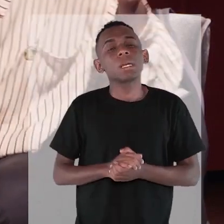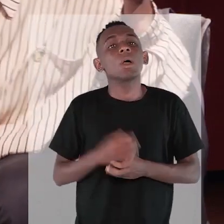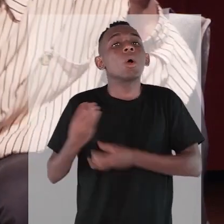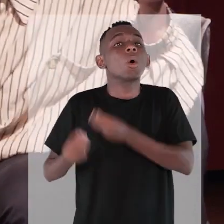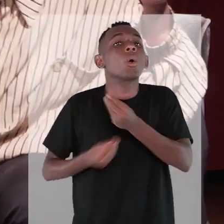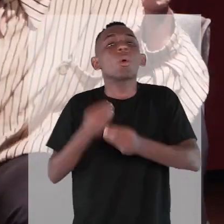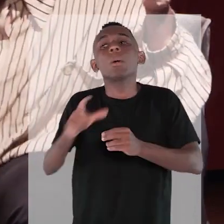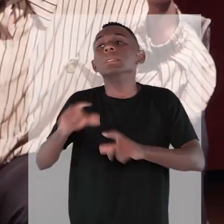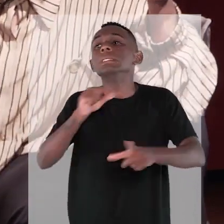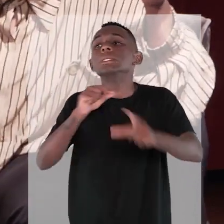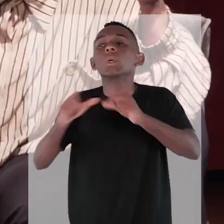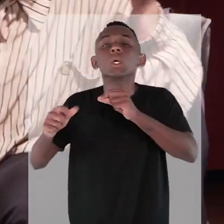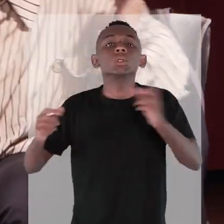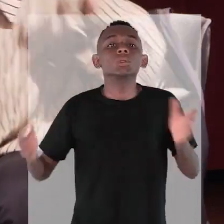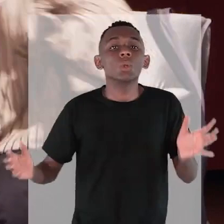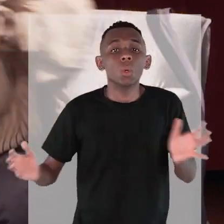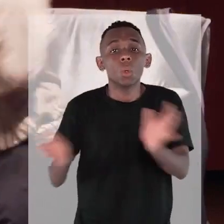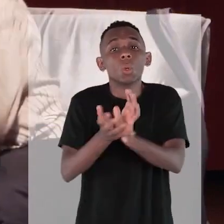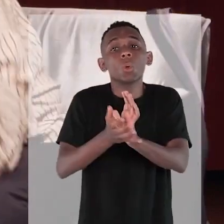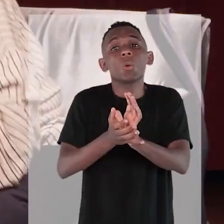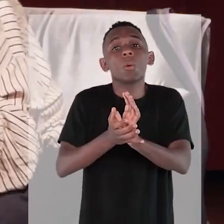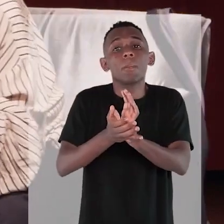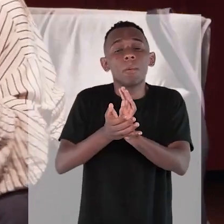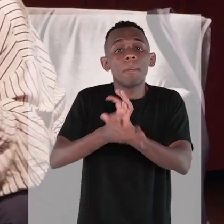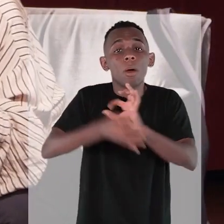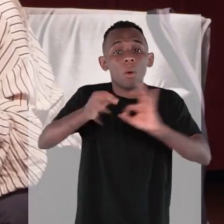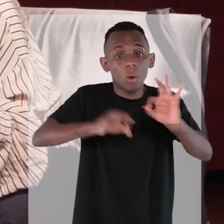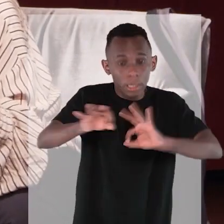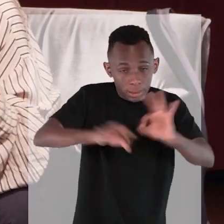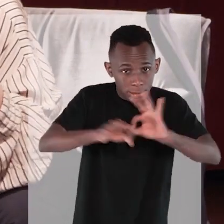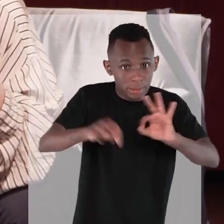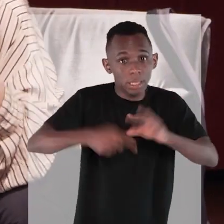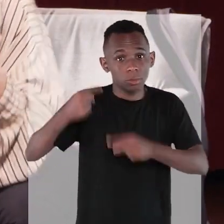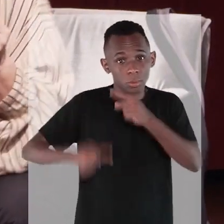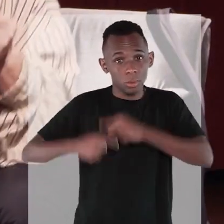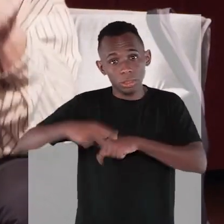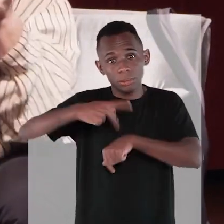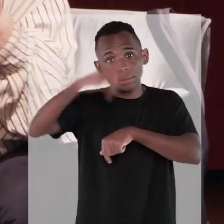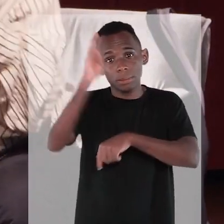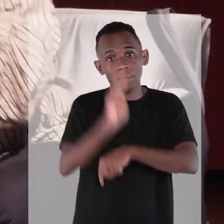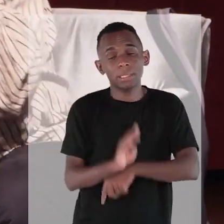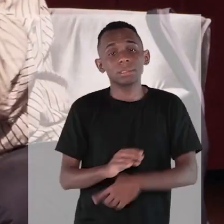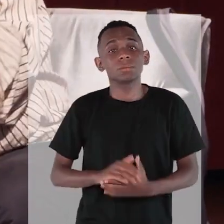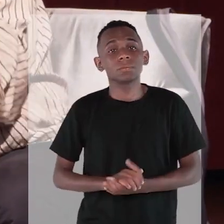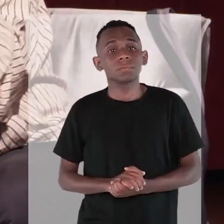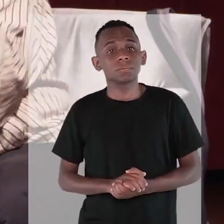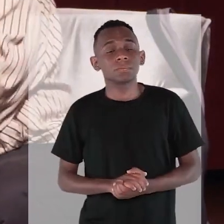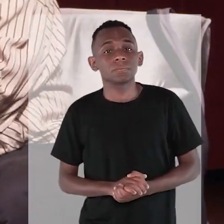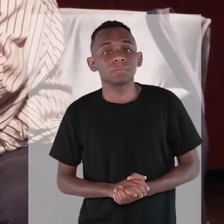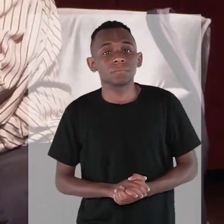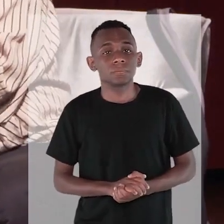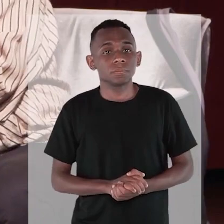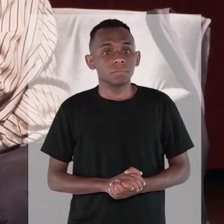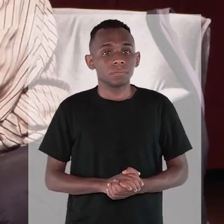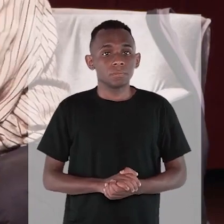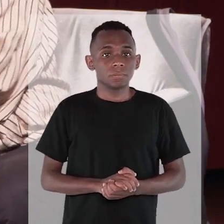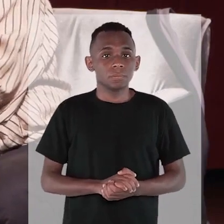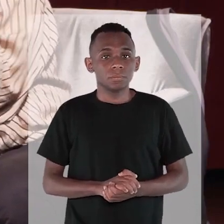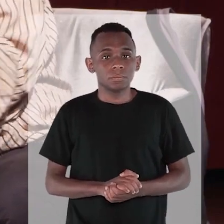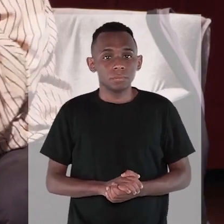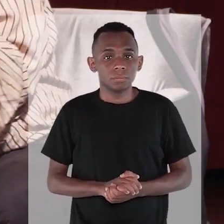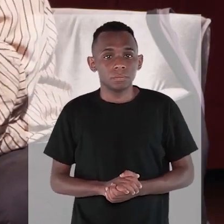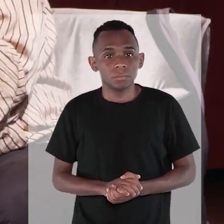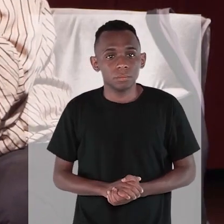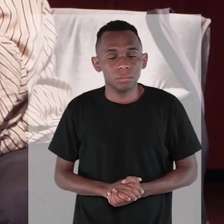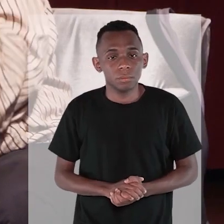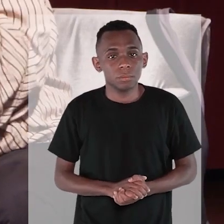escolhidos para os órgãos para comandar as políticas do país aquilo que a Hannah Arendt chamou, a tradução não